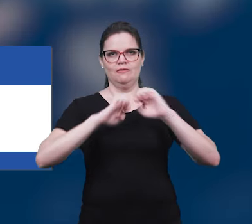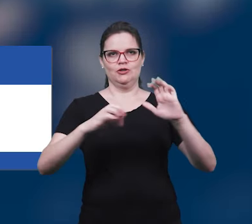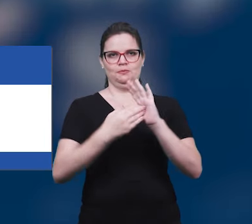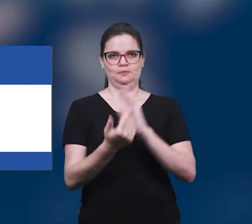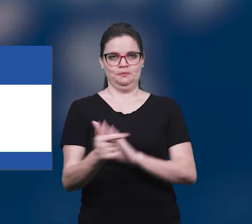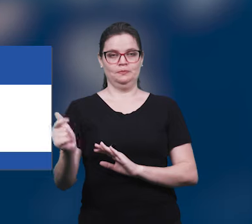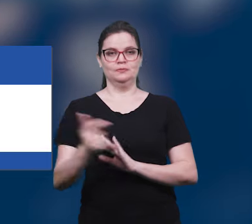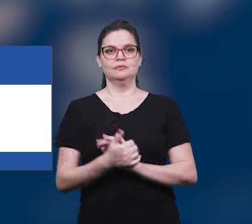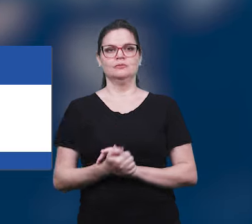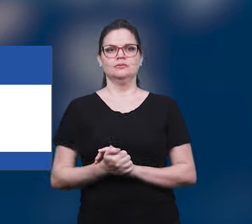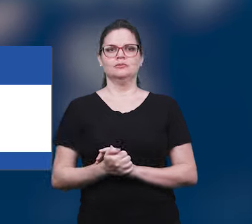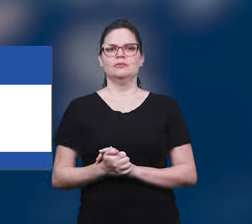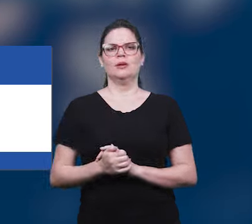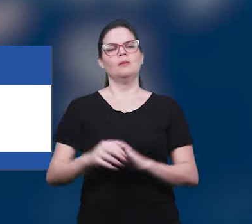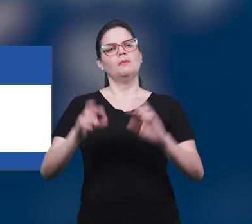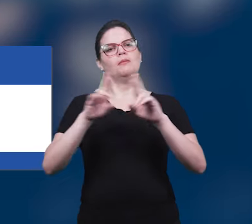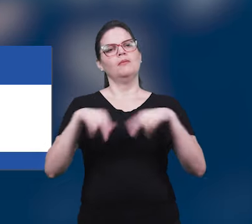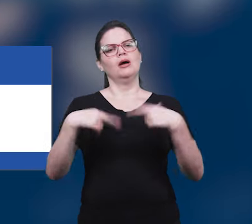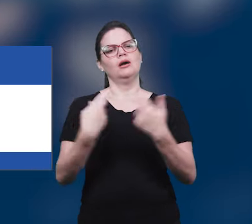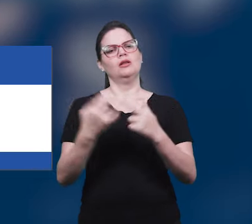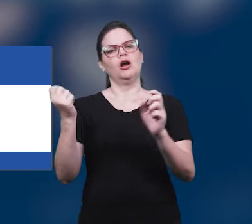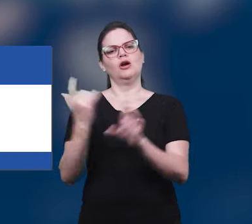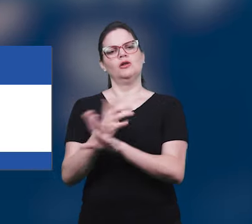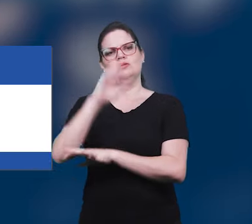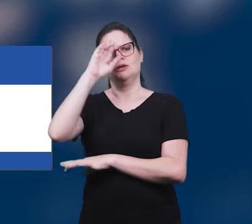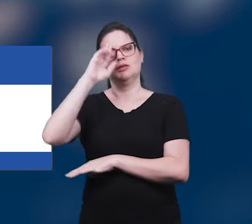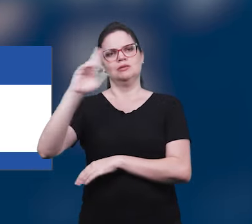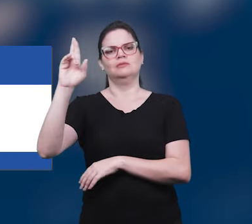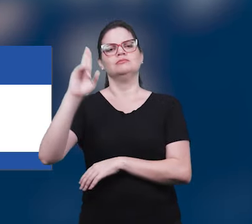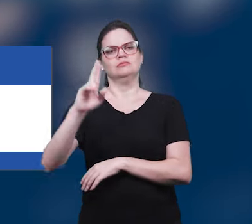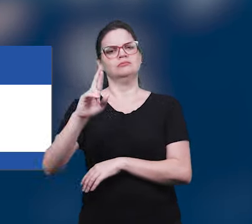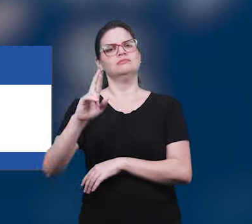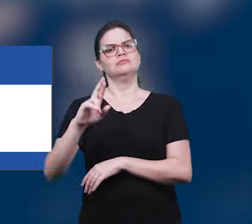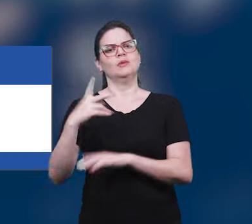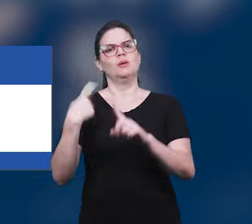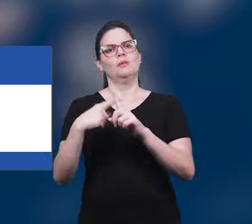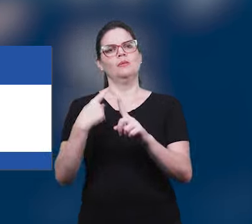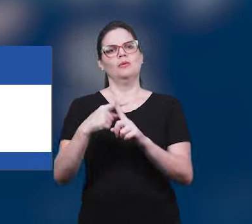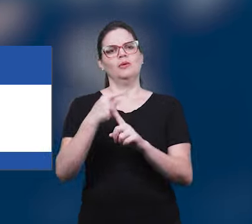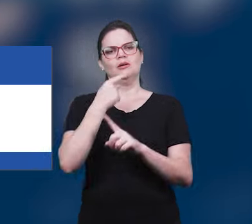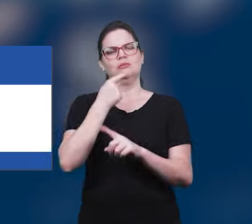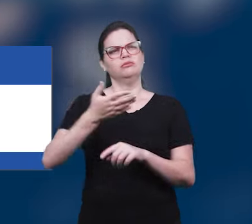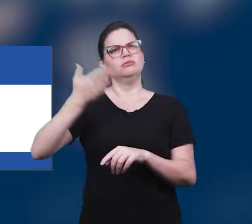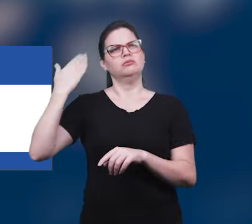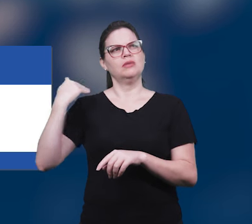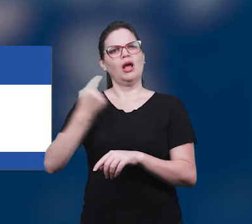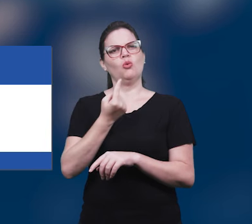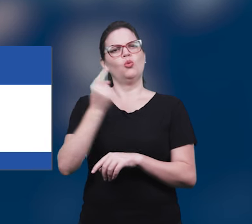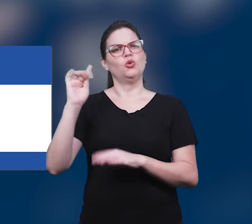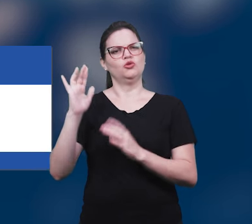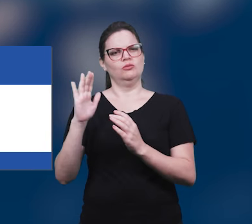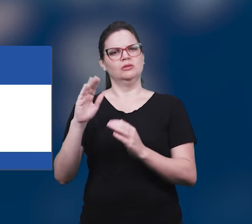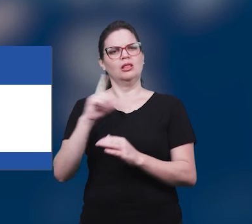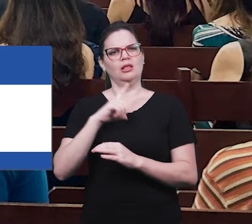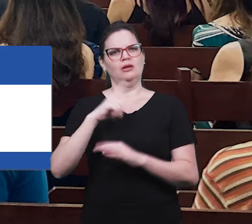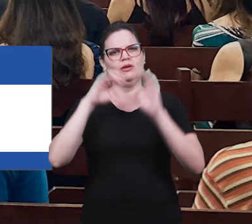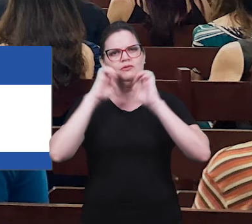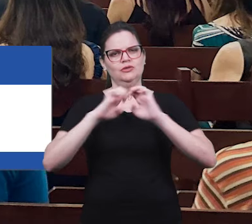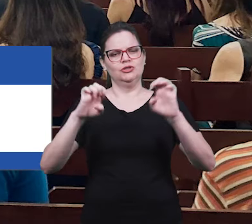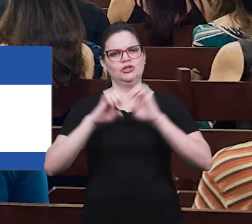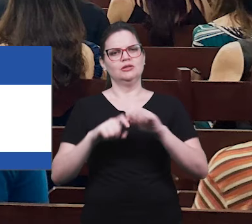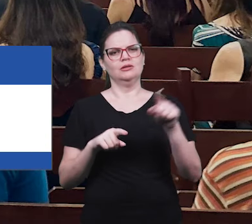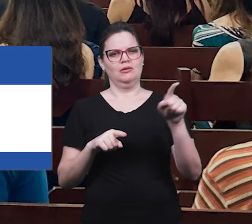fronteiras foi uma reunião de glorificação ao Senhor Porque na última evangelização que foi que aconteceu